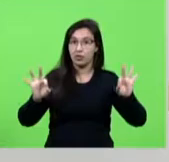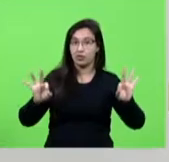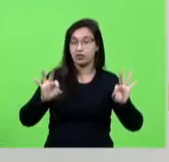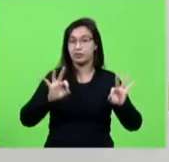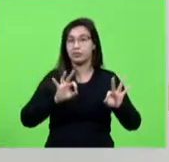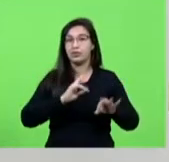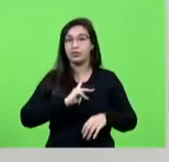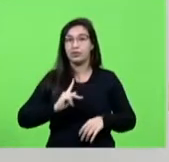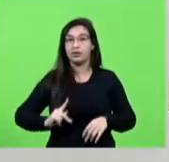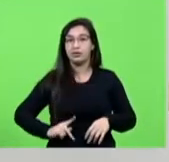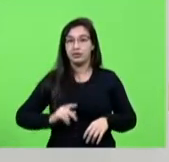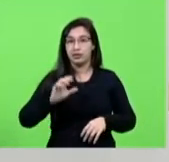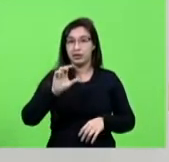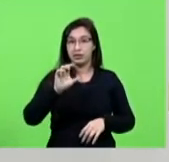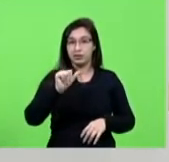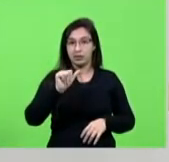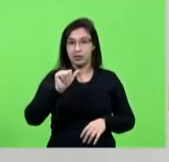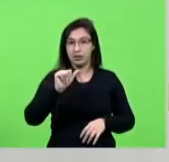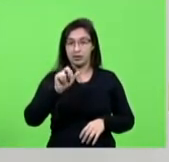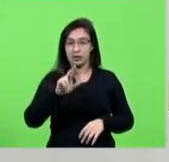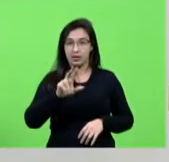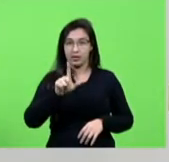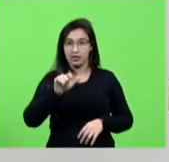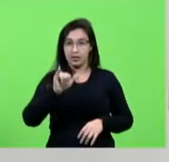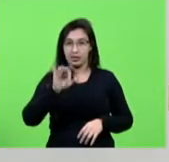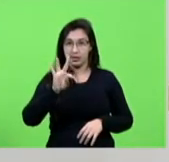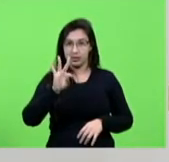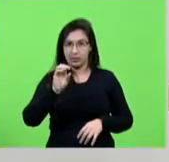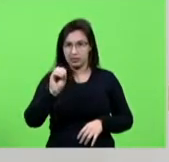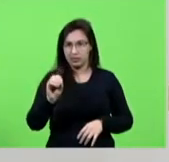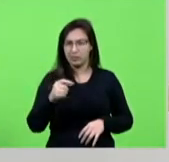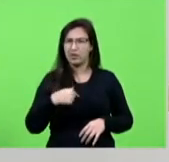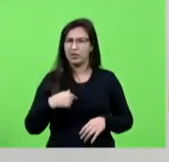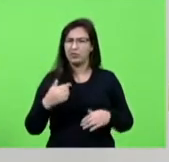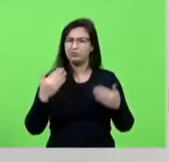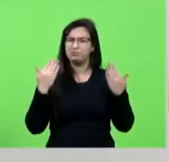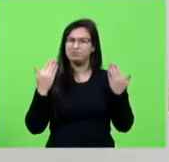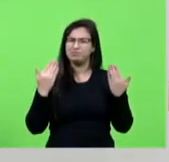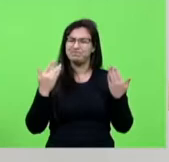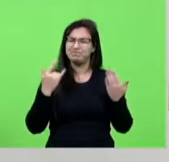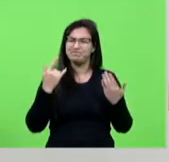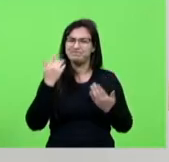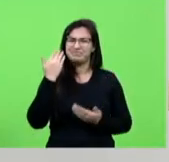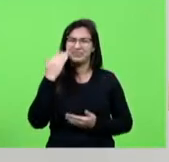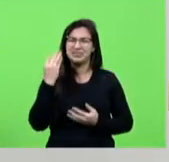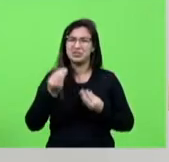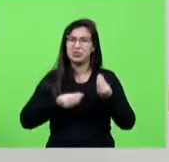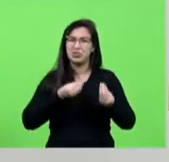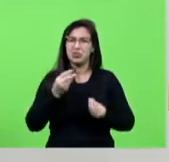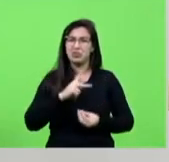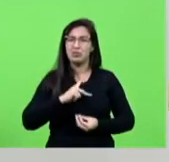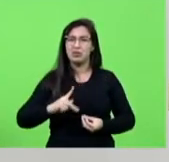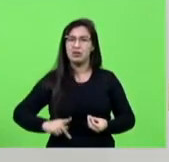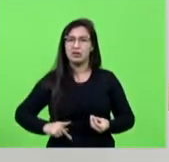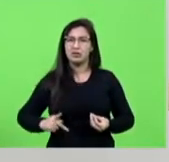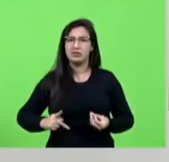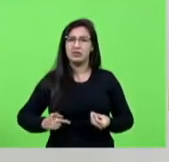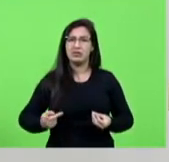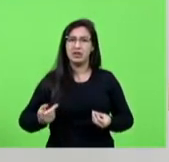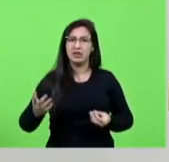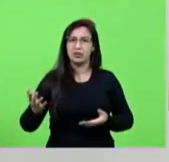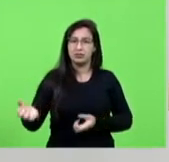época, Carlito Meyers. Eu fico tentando entender o porquê que um prefeito traria para dentro do município uma